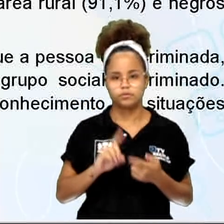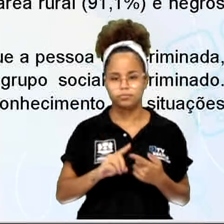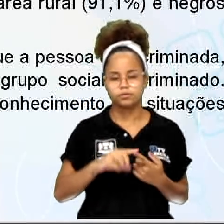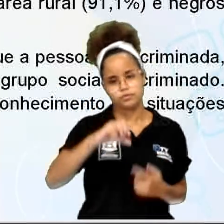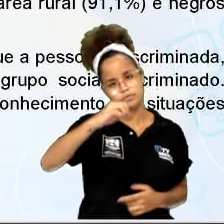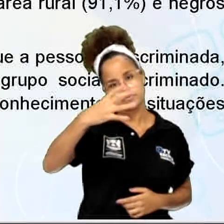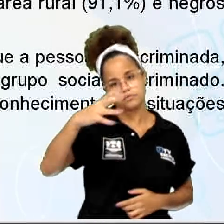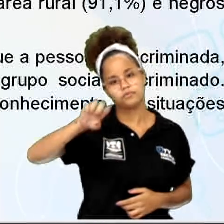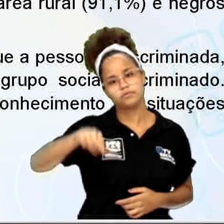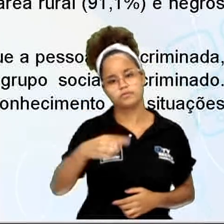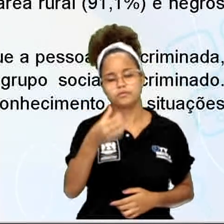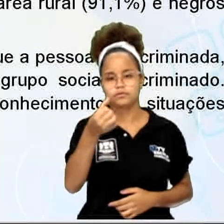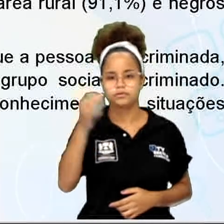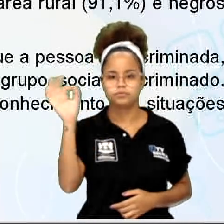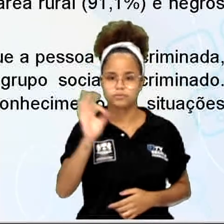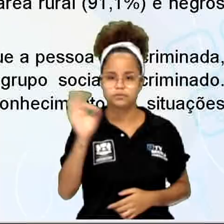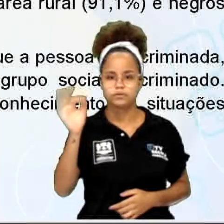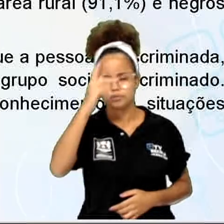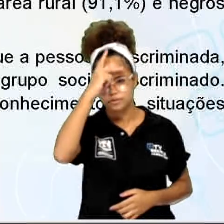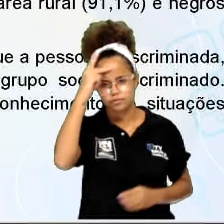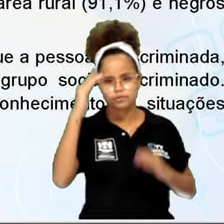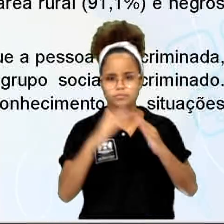94,6%. Moradores da área rural,